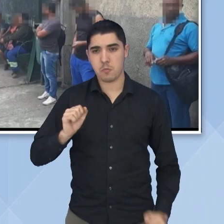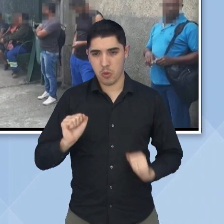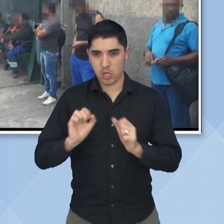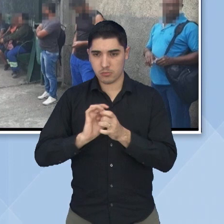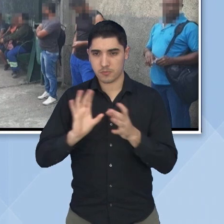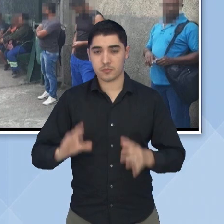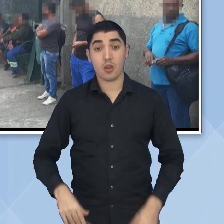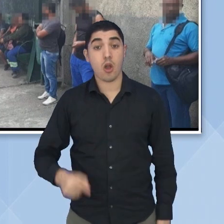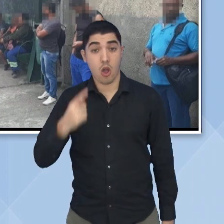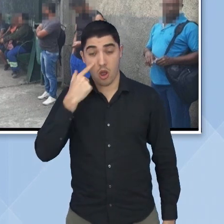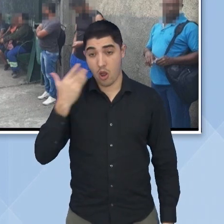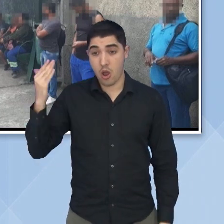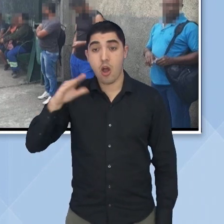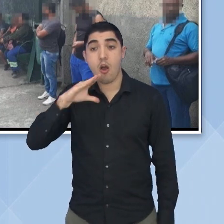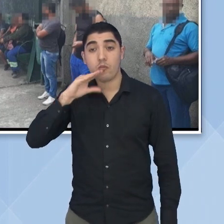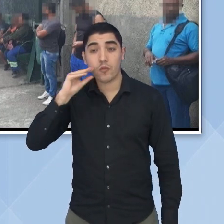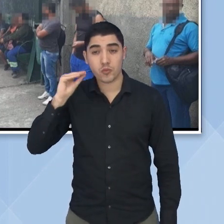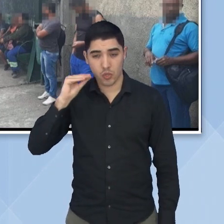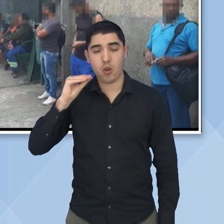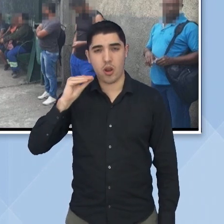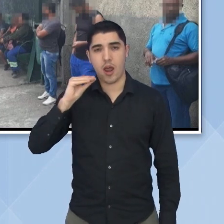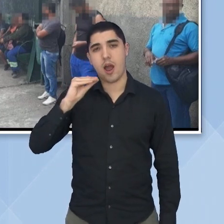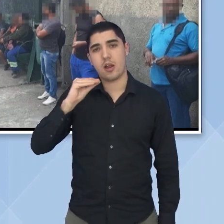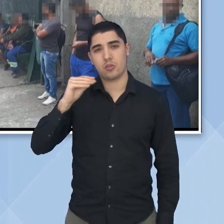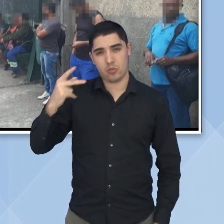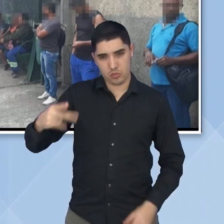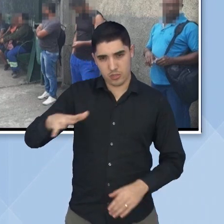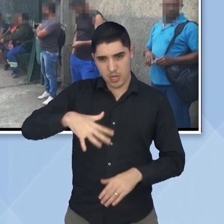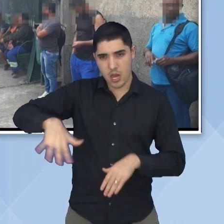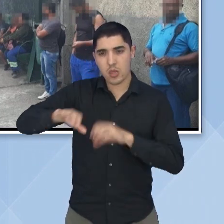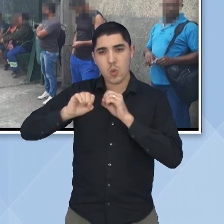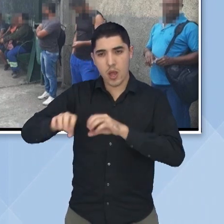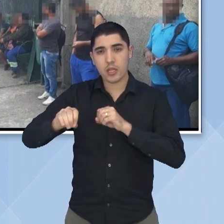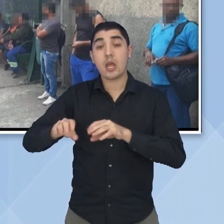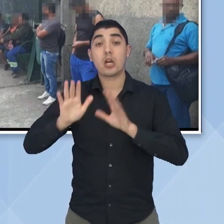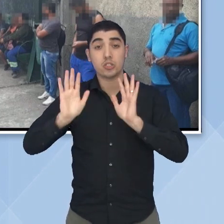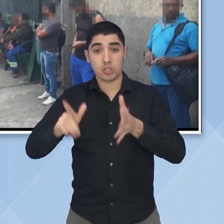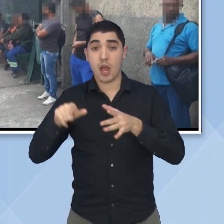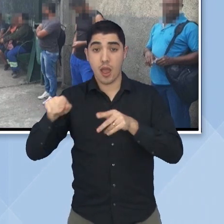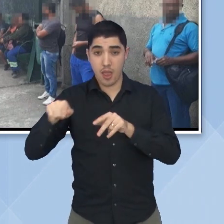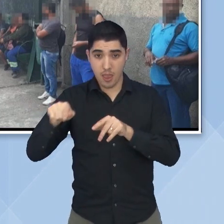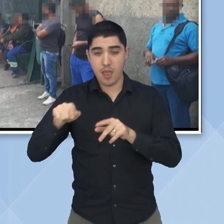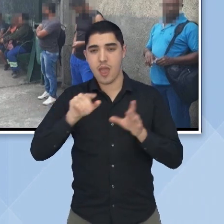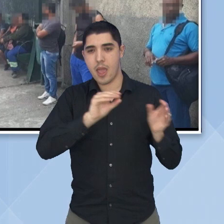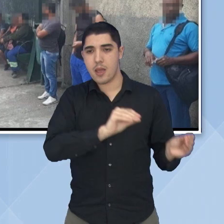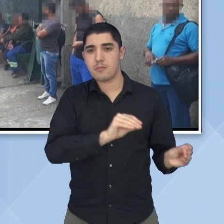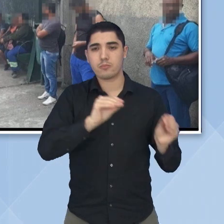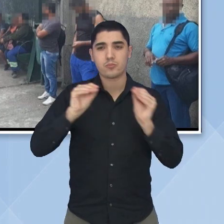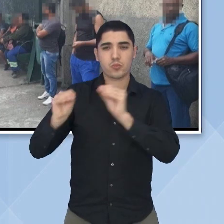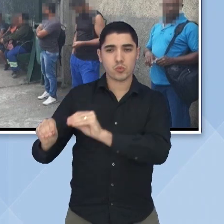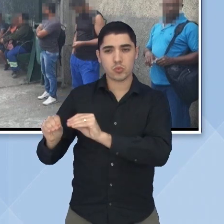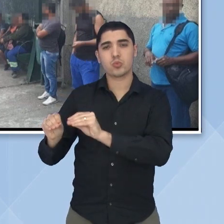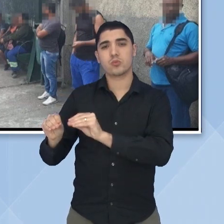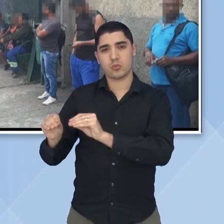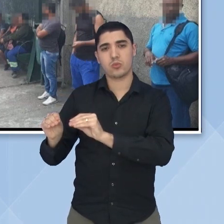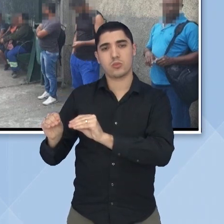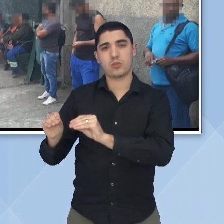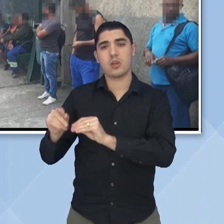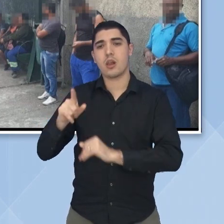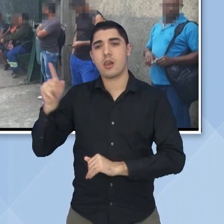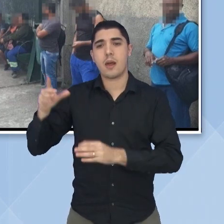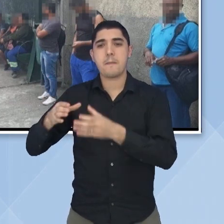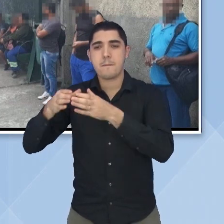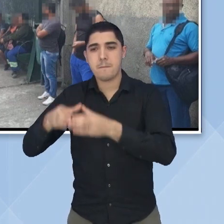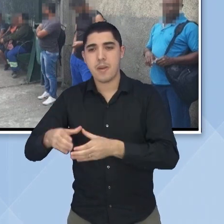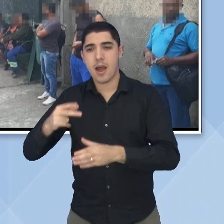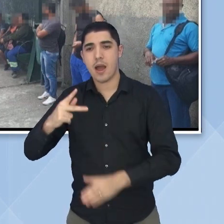os funcionários da cidade da educação que foram transferidos há pouco tempo lá pro Putin, lá